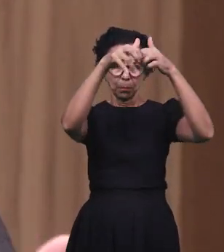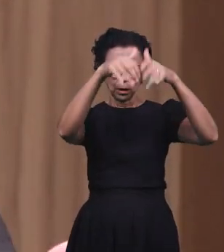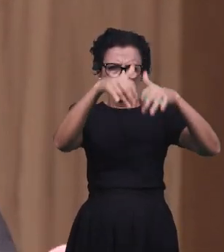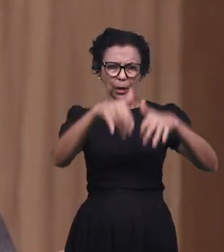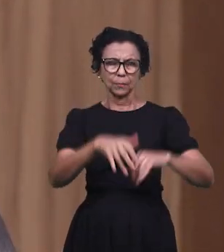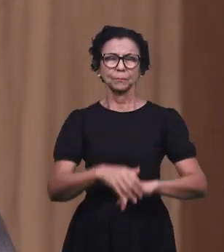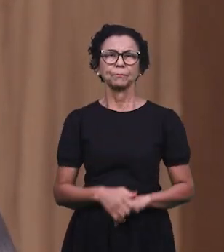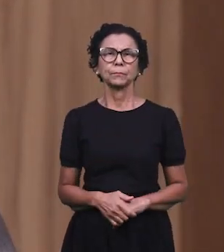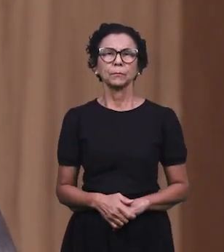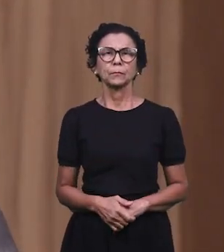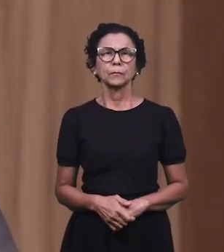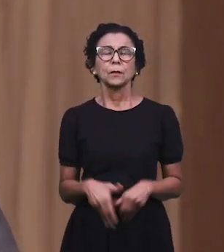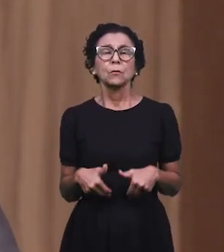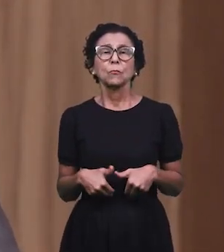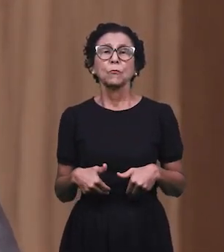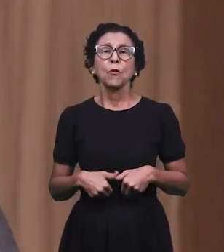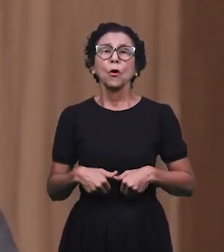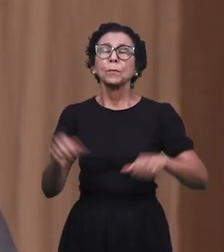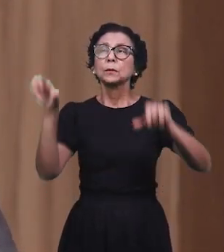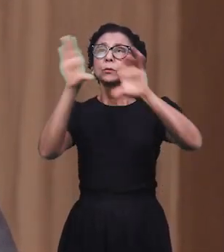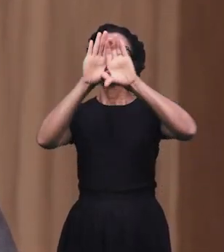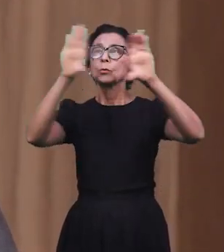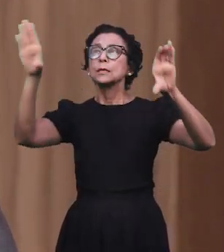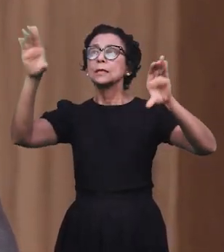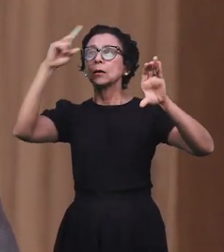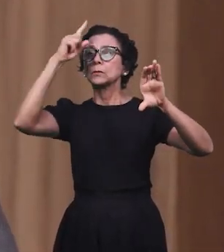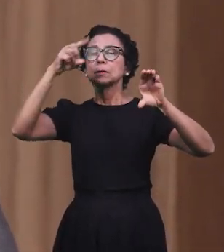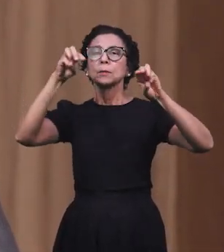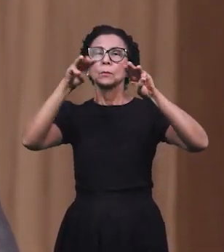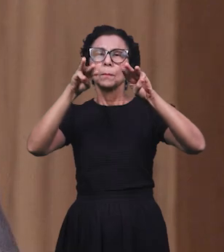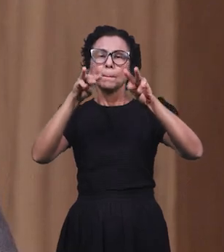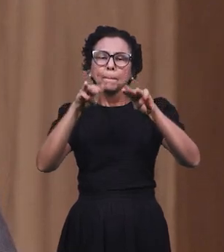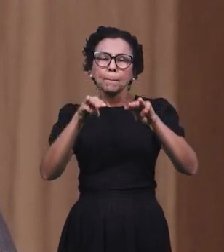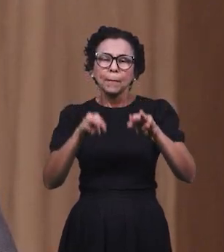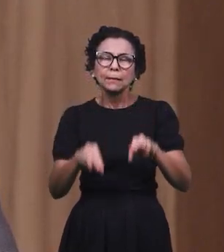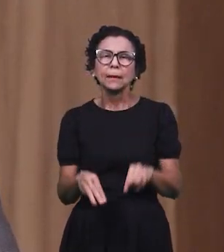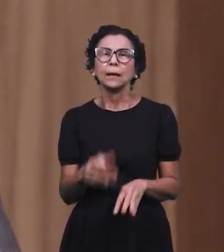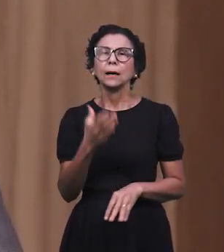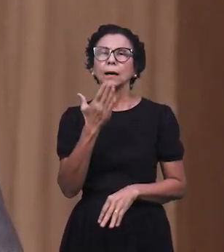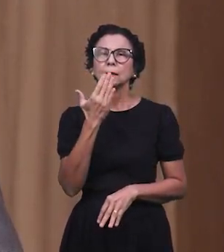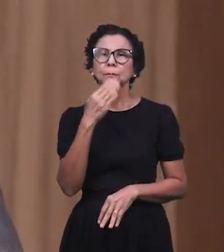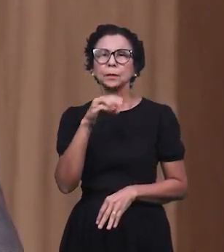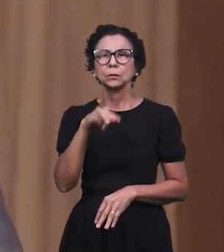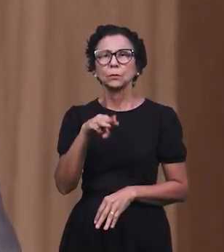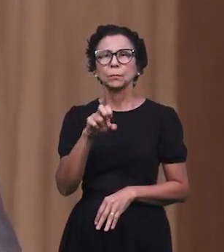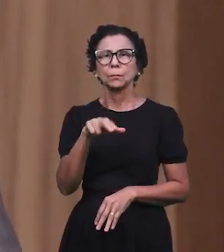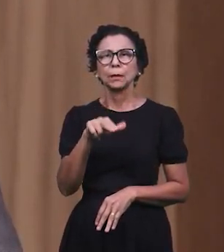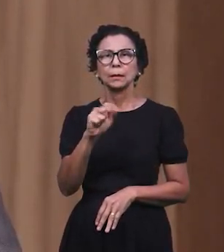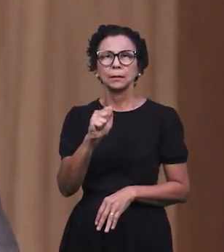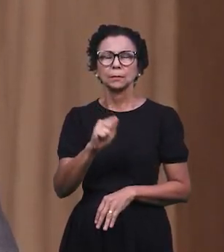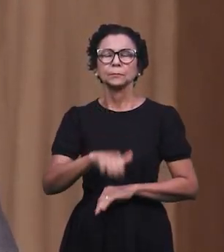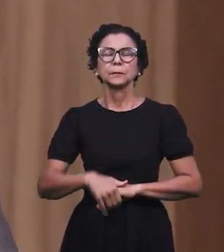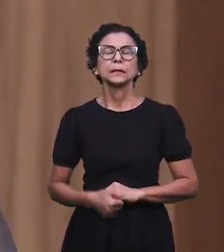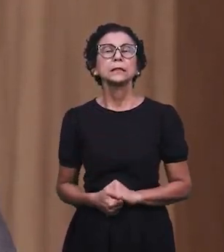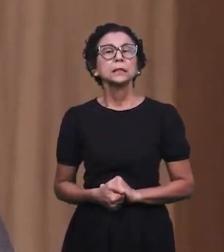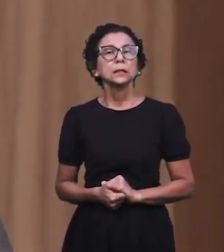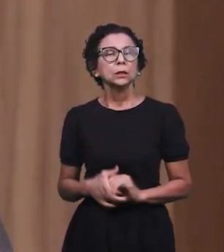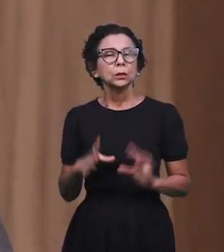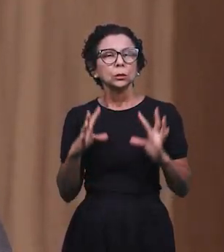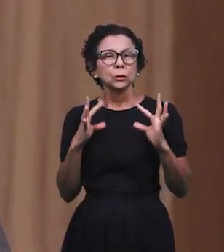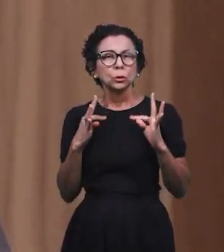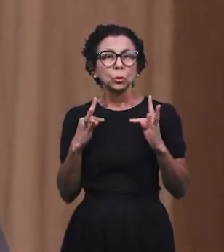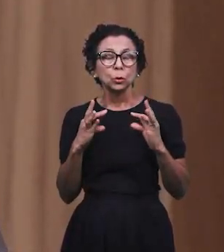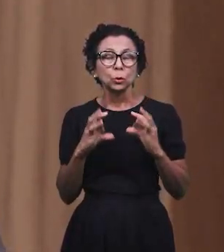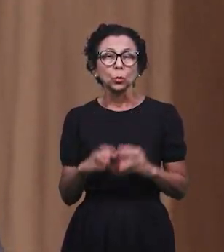caiu maná do céu. Resumindo aqui, Deus é o nosso Deus provedor. Aleluia. Amém. Toda a logística que nós precisamos